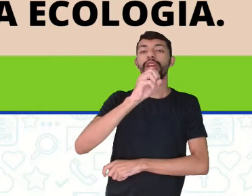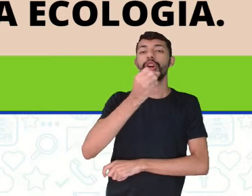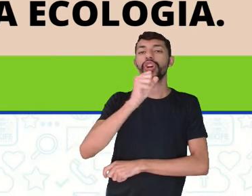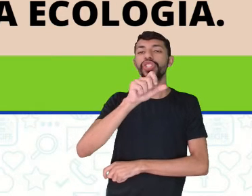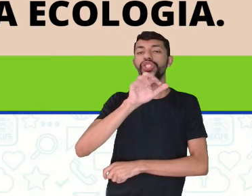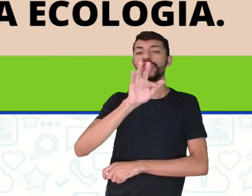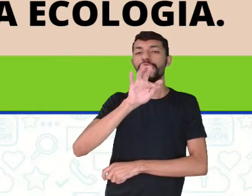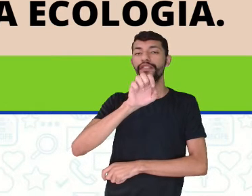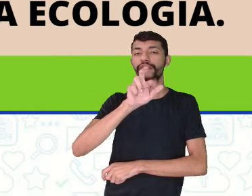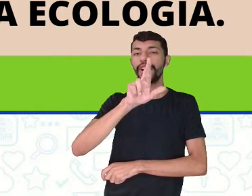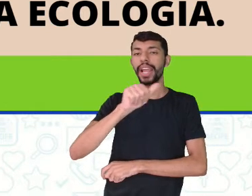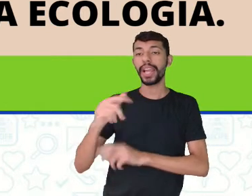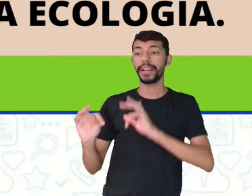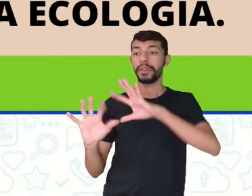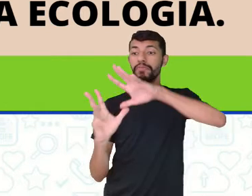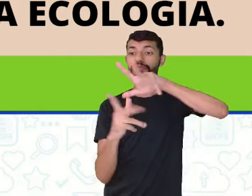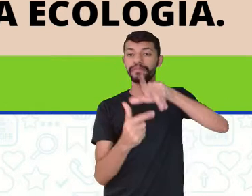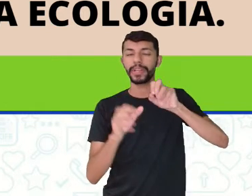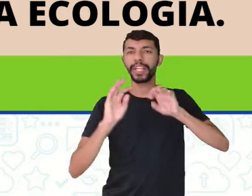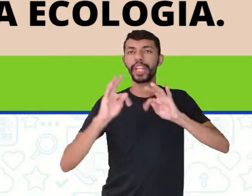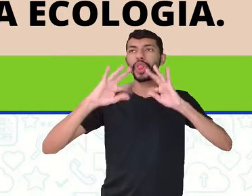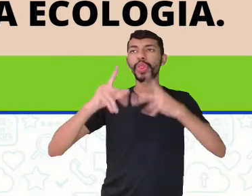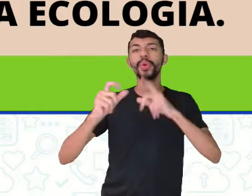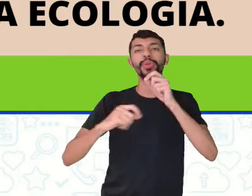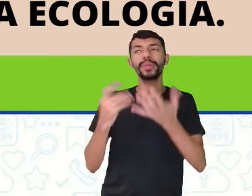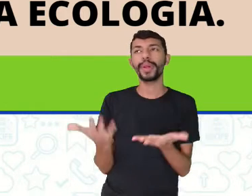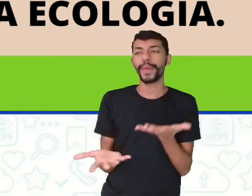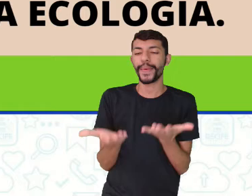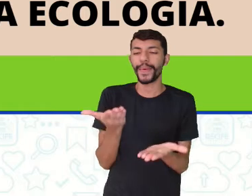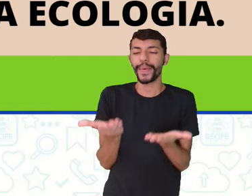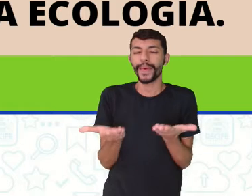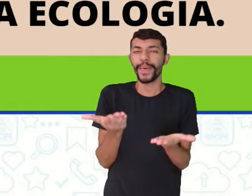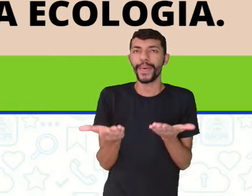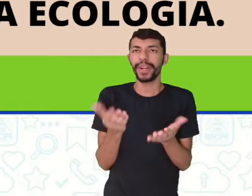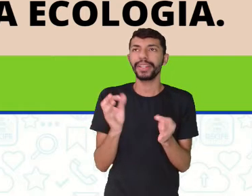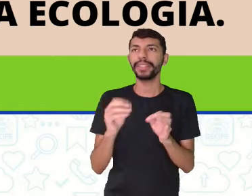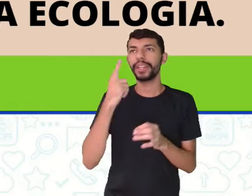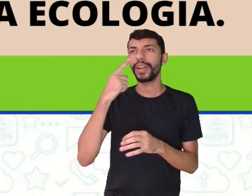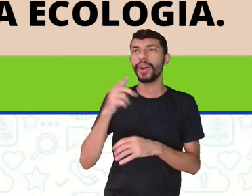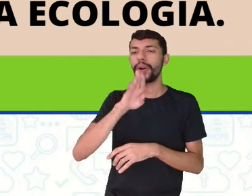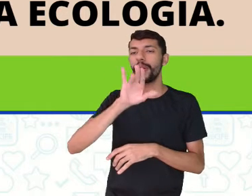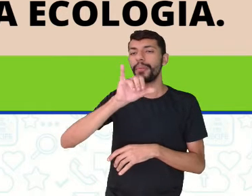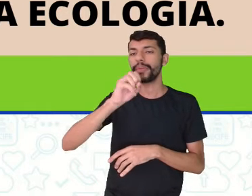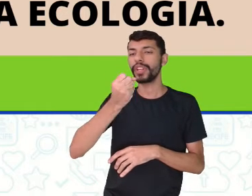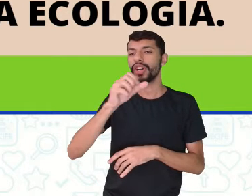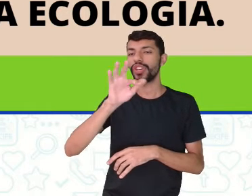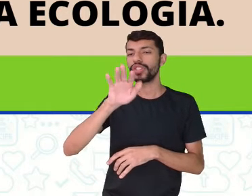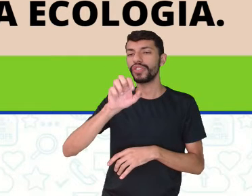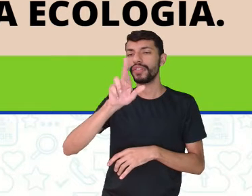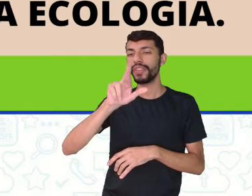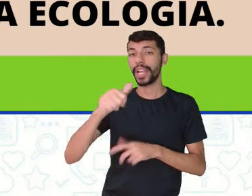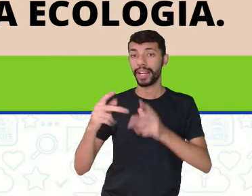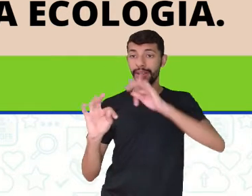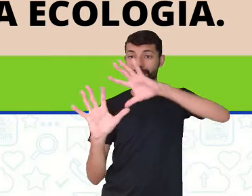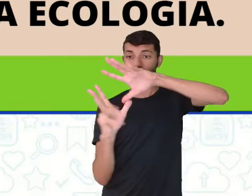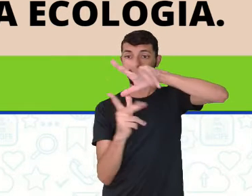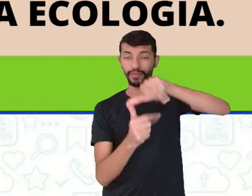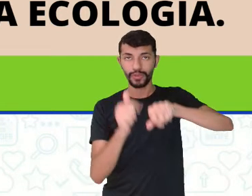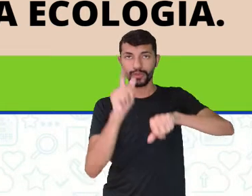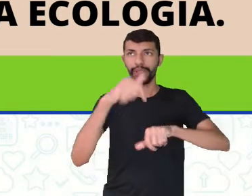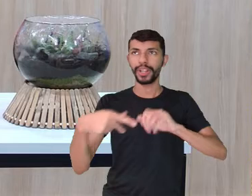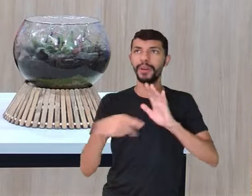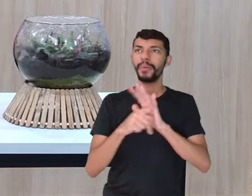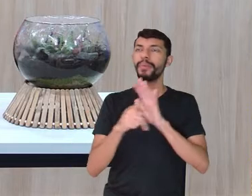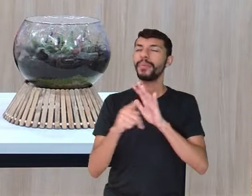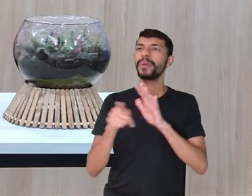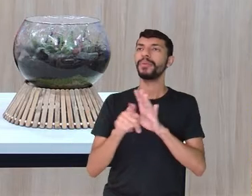E todos mantendo-se em equilíbrio. Se analisarmos a biosfera em si, né, que é o conjunto de todos esses